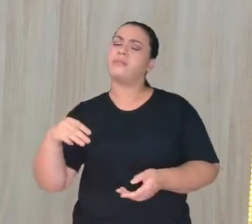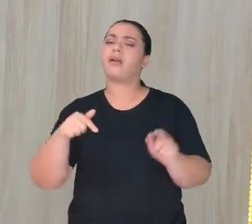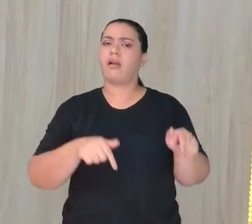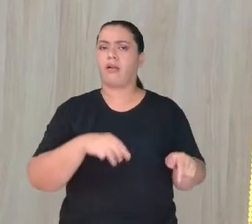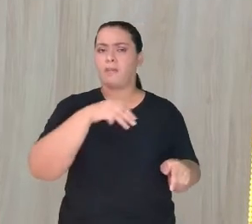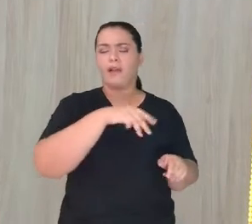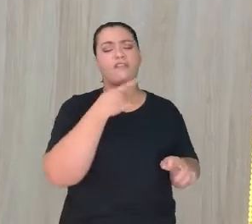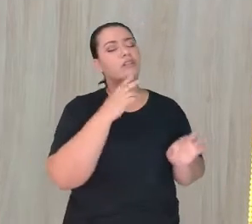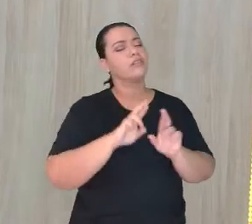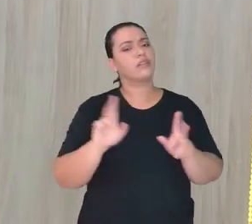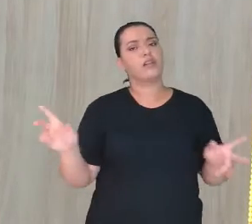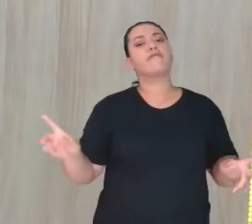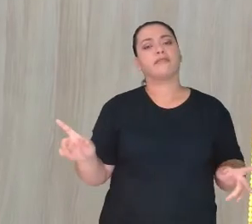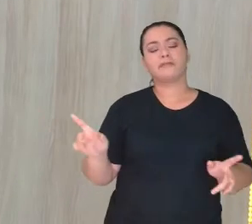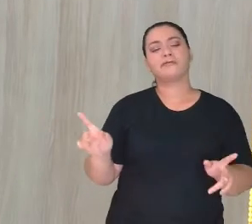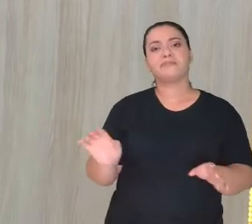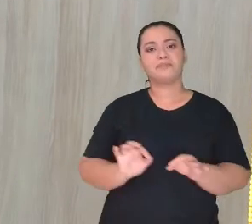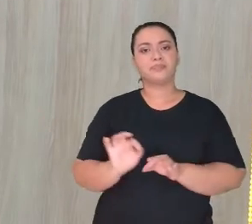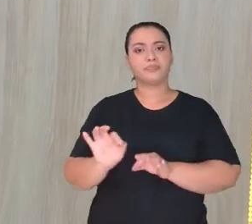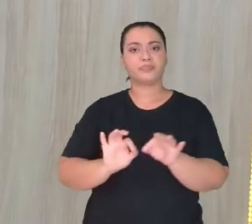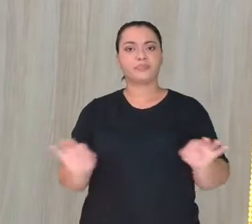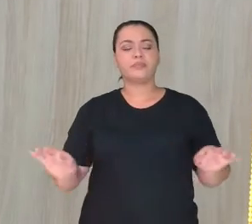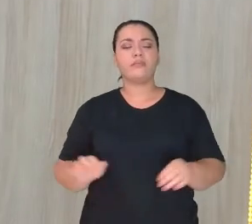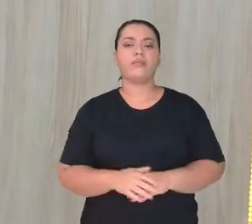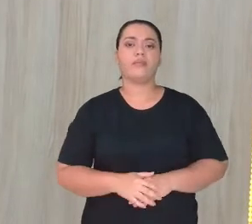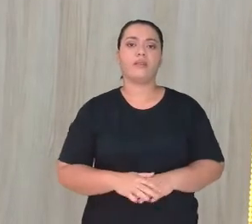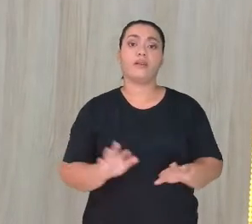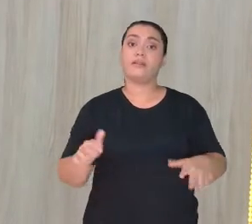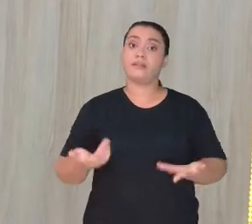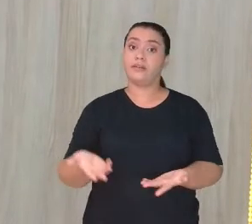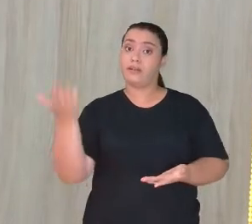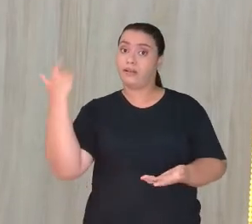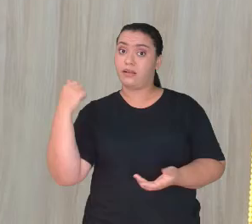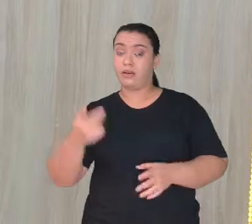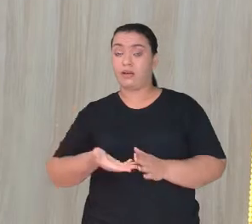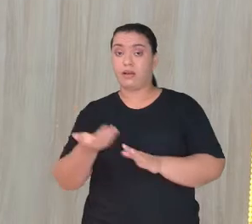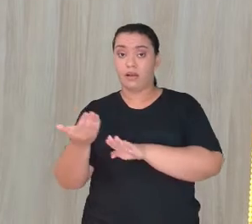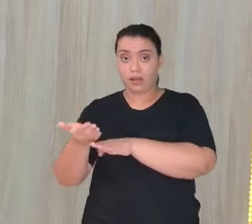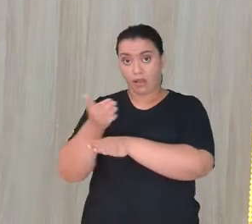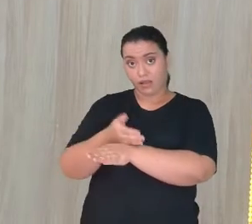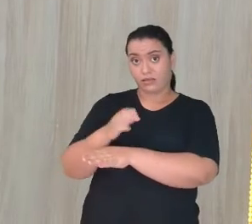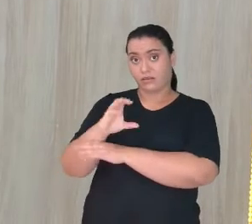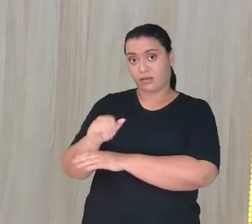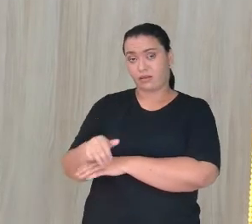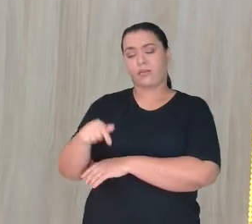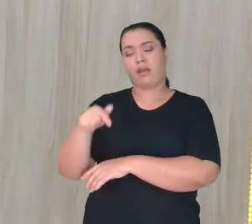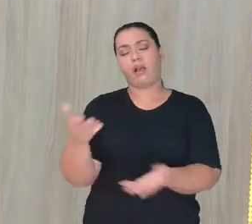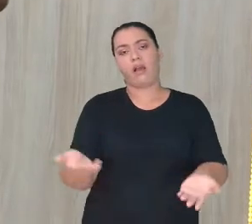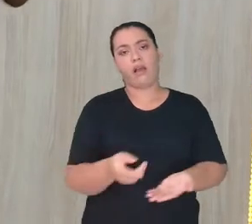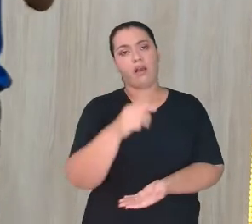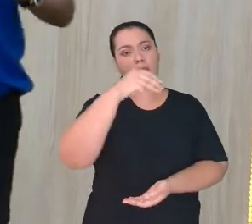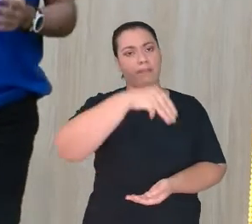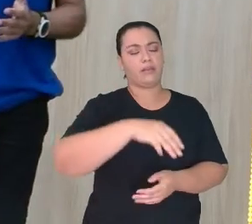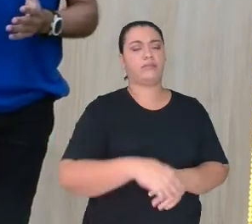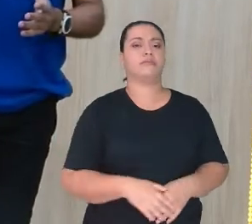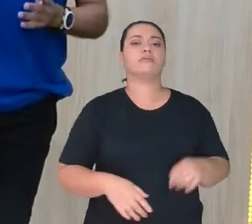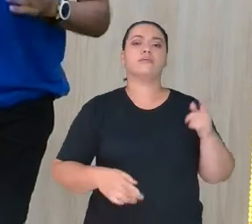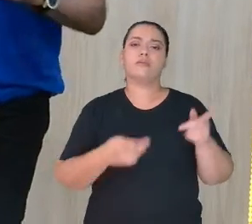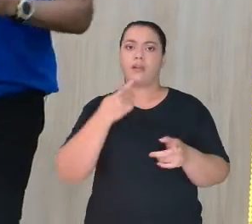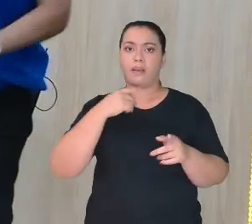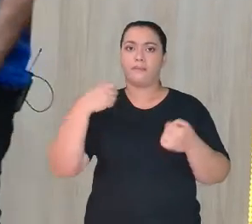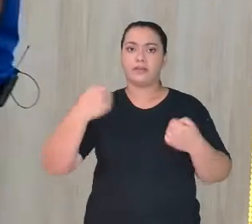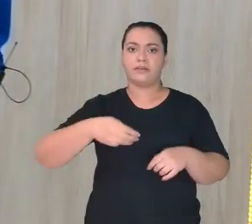é metros. A unidade de medida é metro. E aí lá era centímetros a unidade. E aí você já volta ao quadrado, lembra